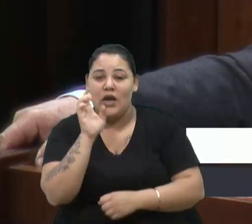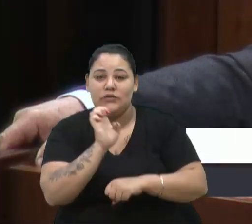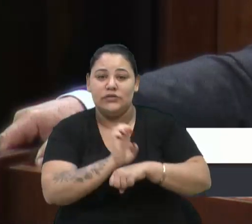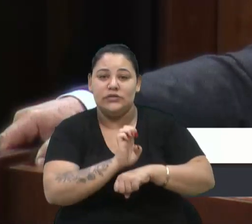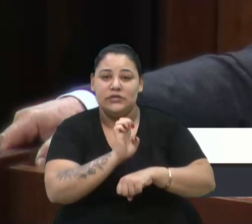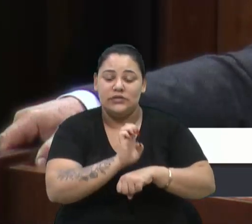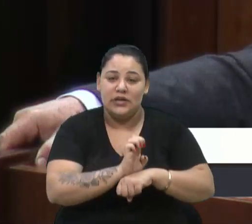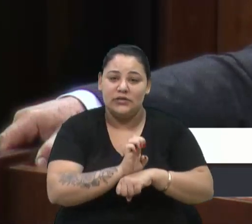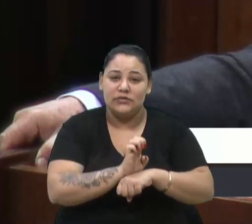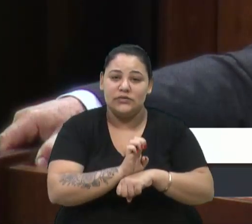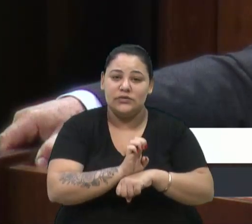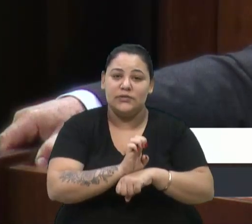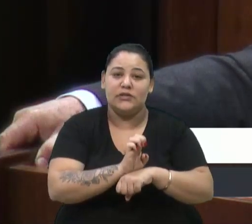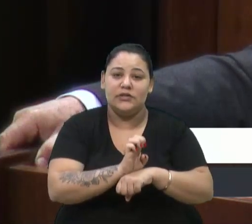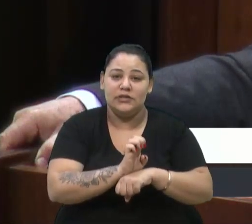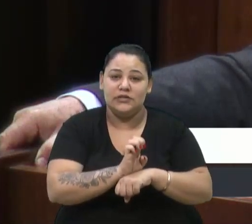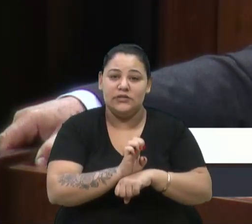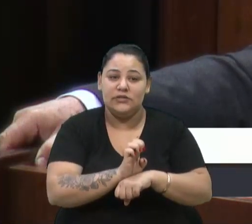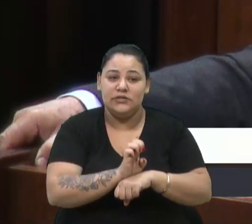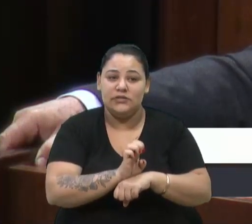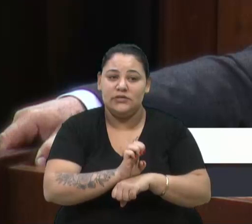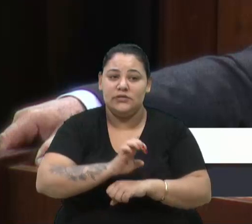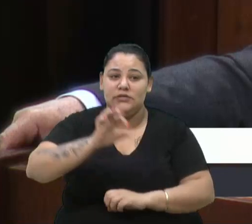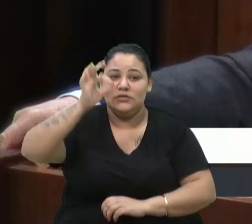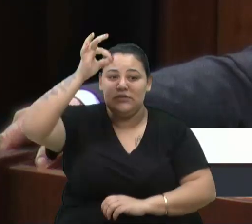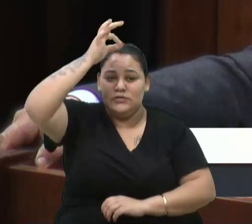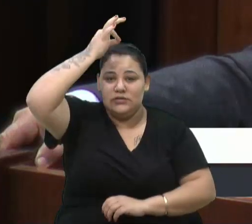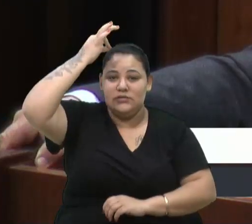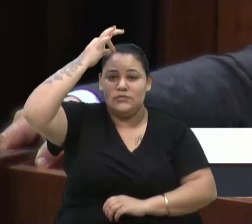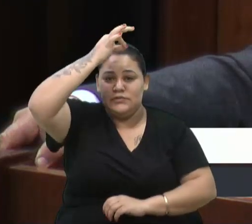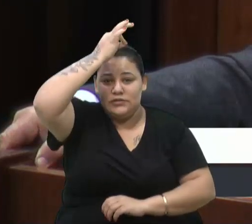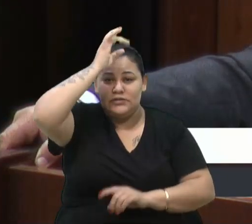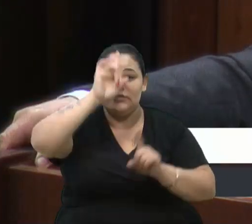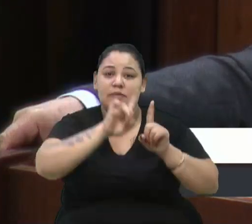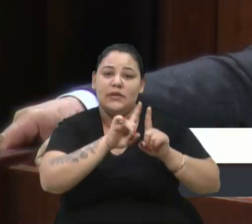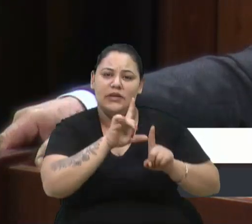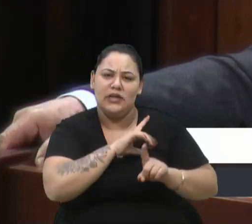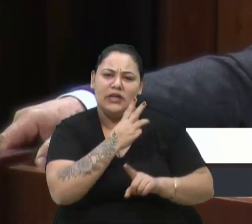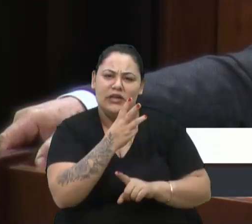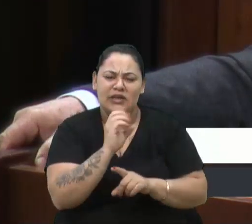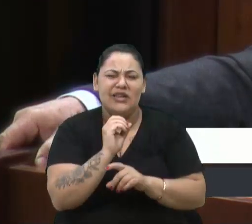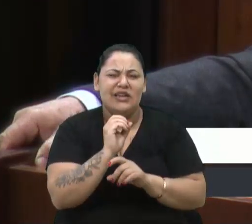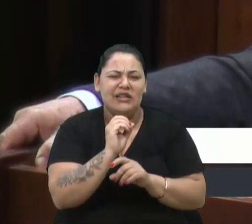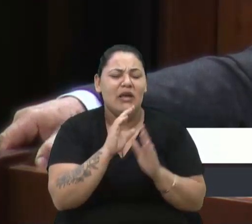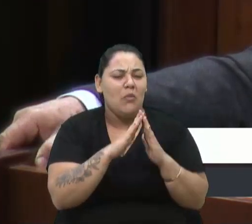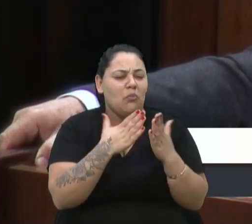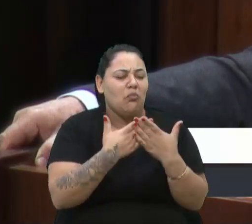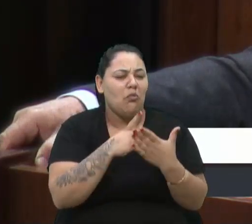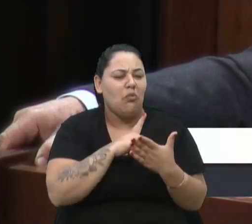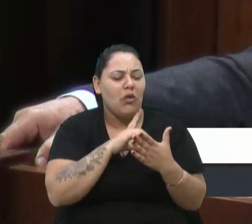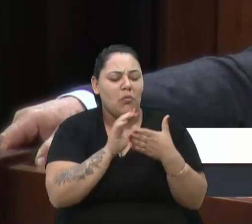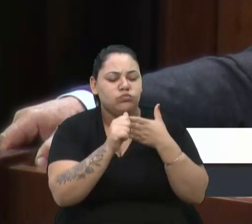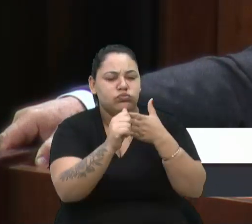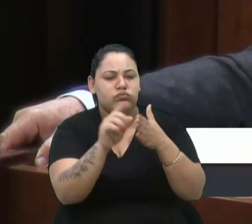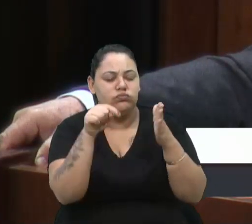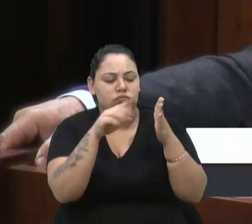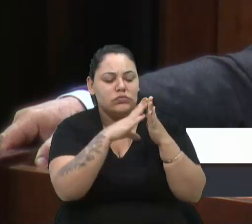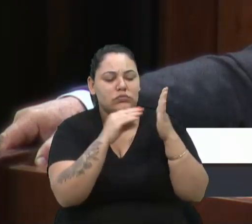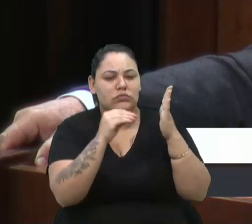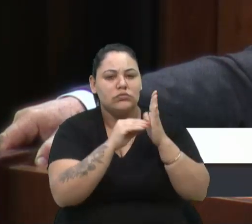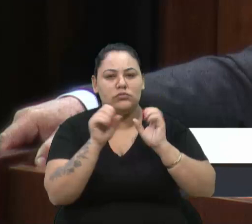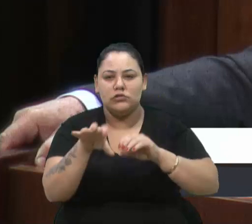existem cerca de 130 unidades que seguem esse modelo de educação em nosso país